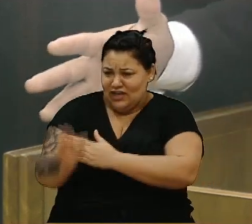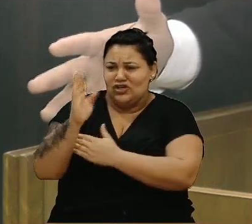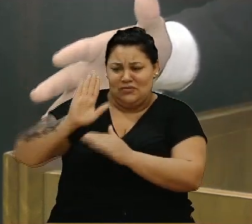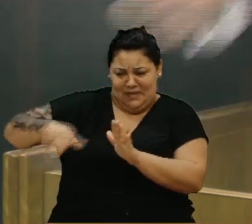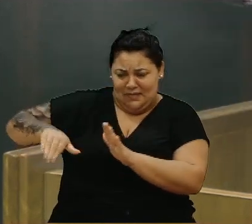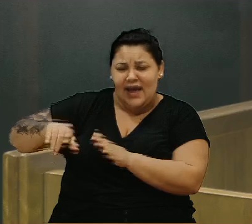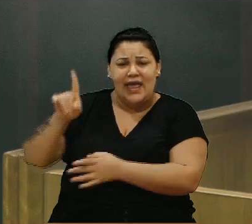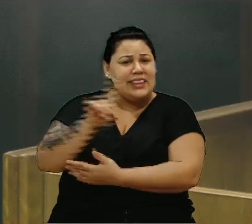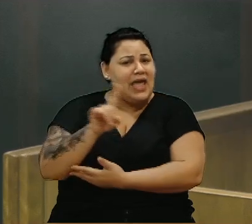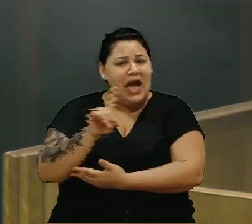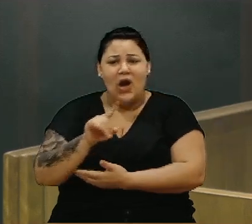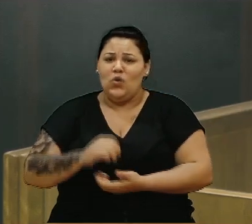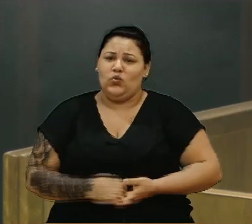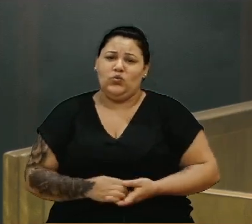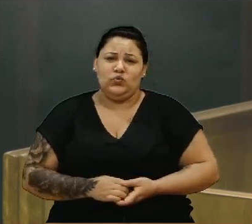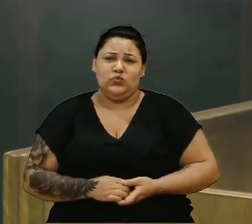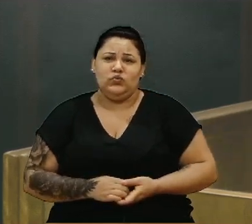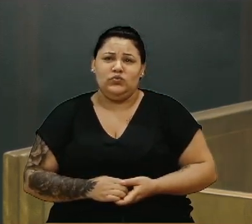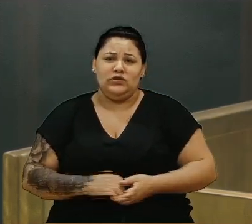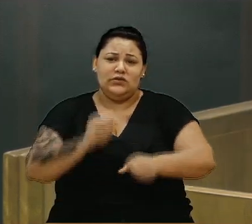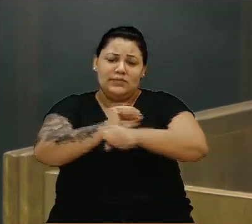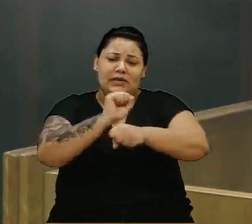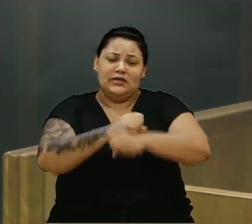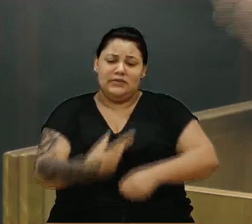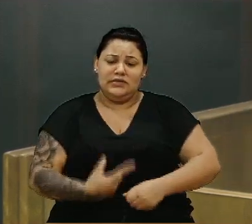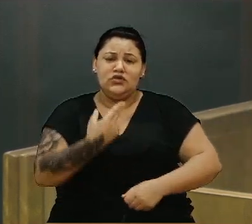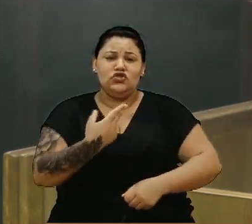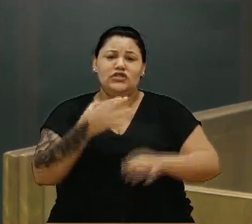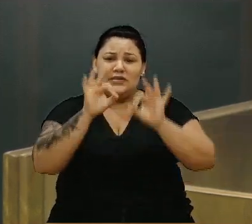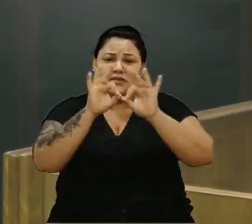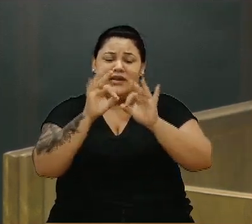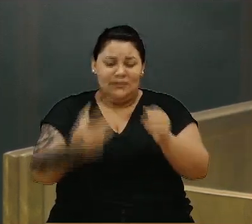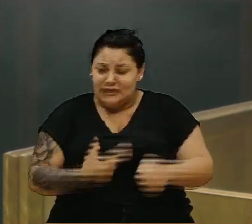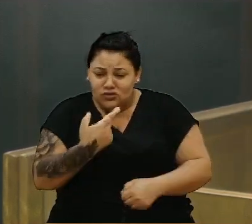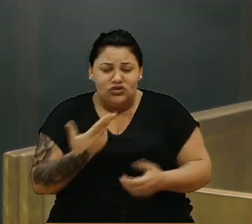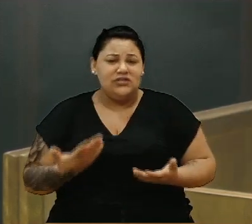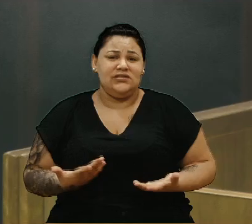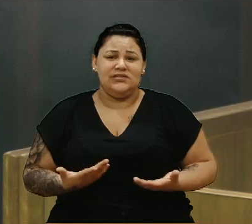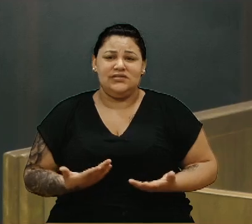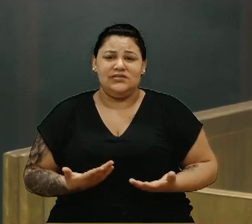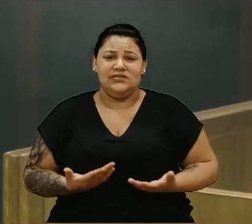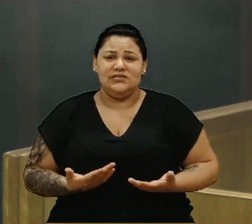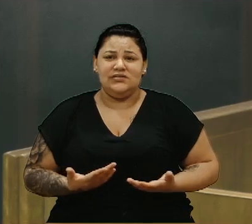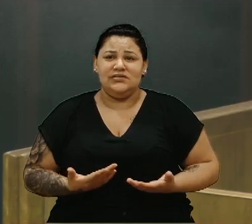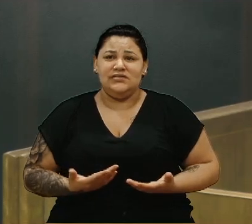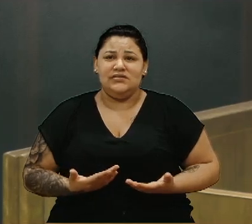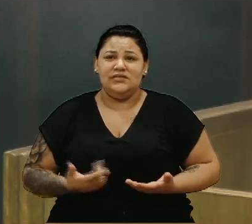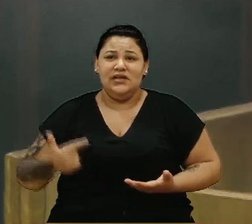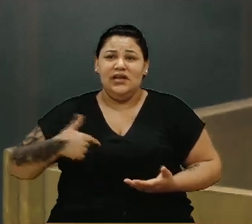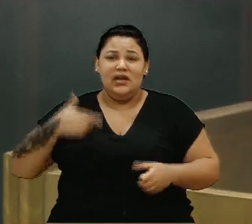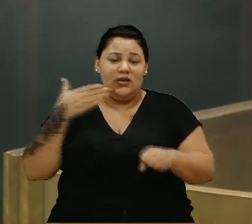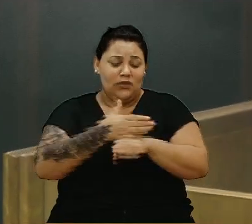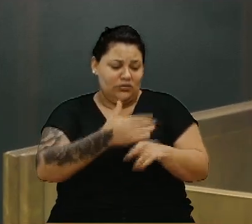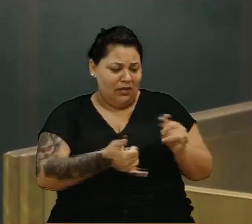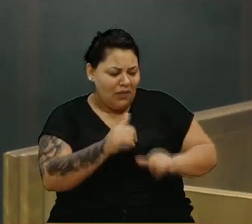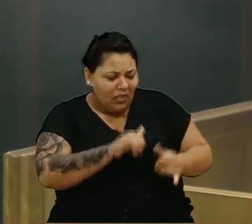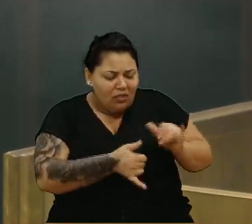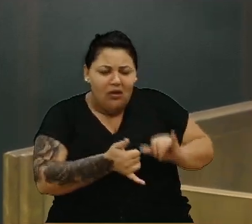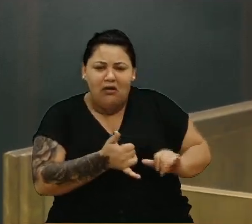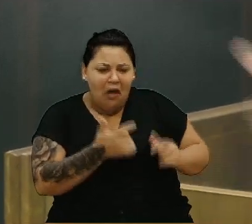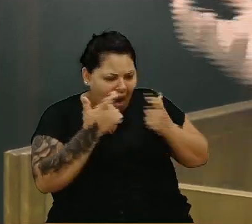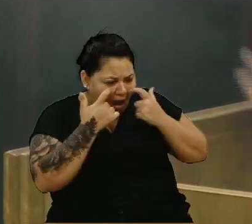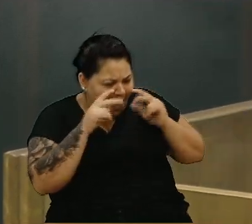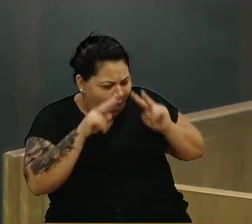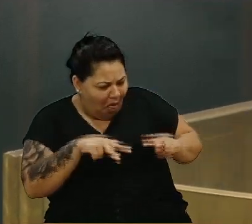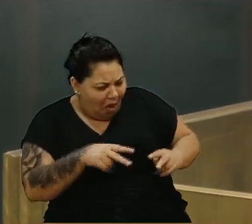Não! Estão esperando uma cirurgia. É cirurgia. E aí eu entro no ambulatório,